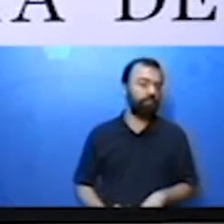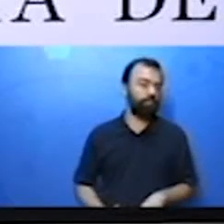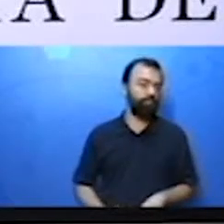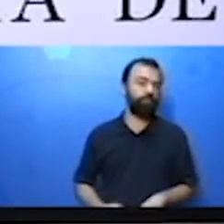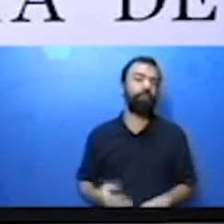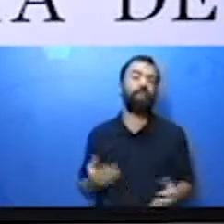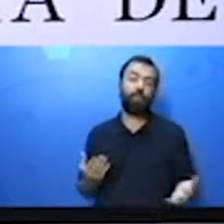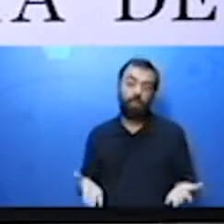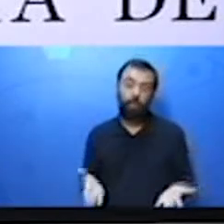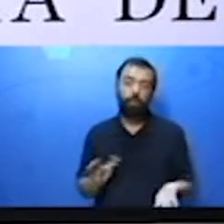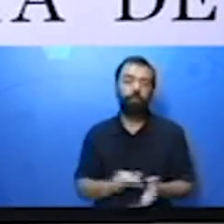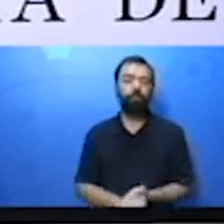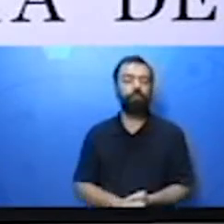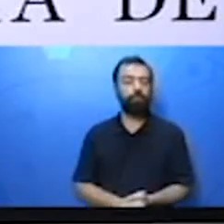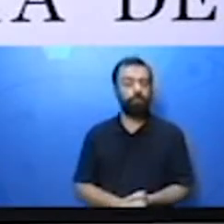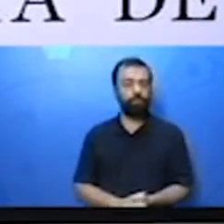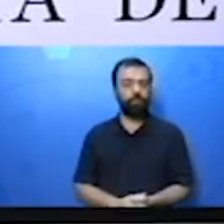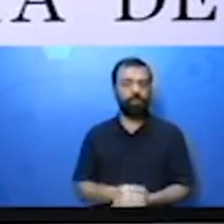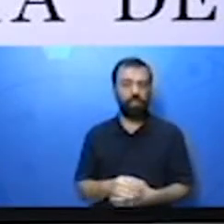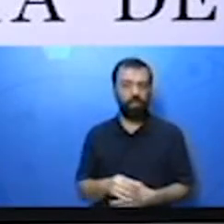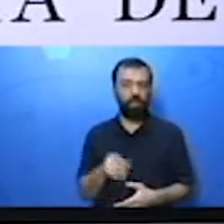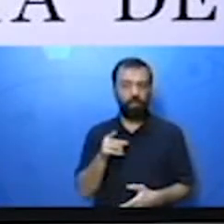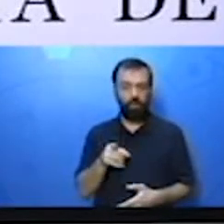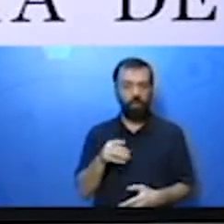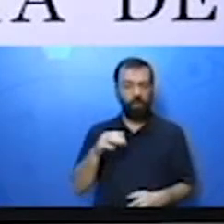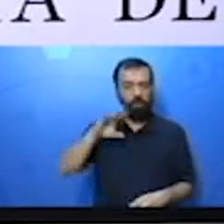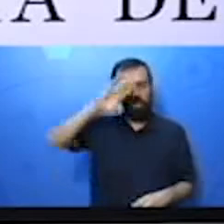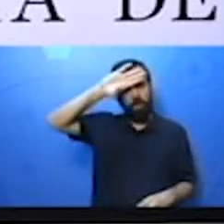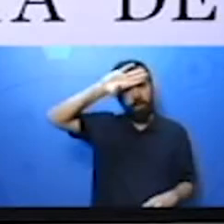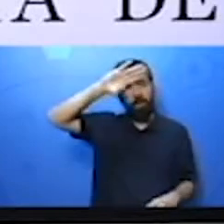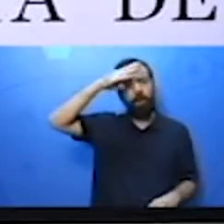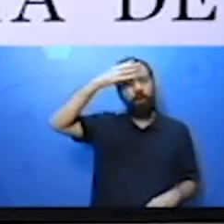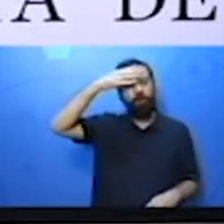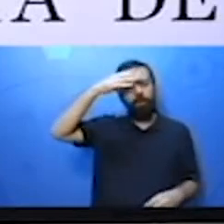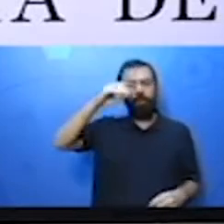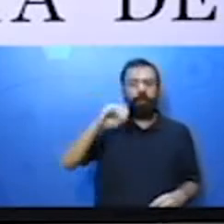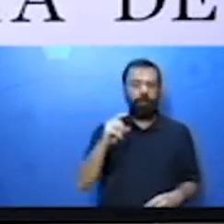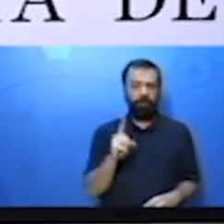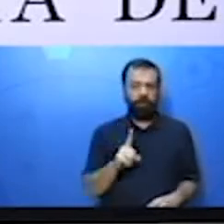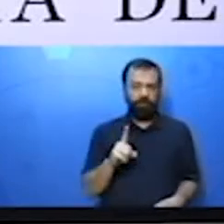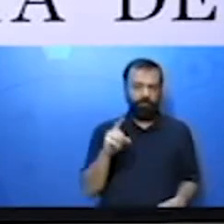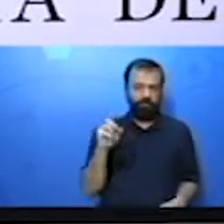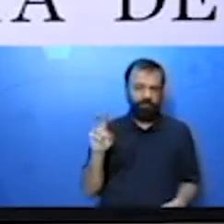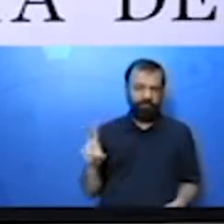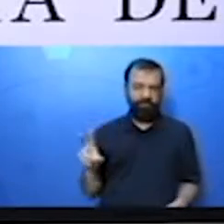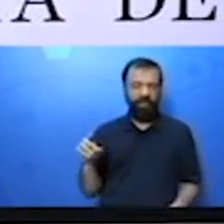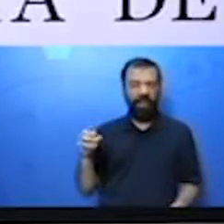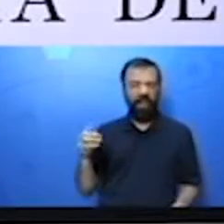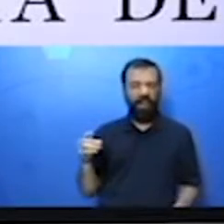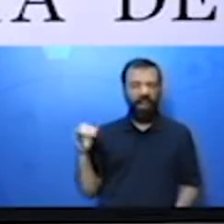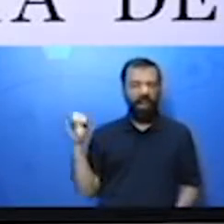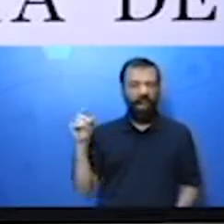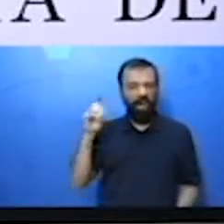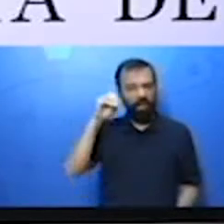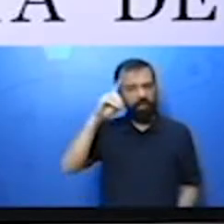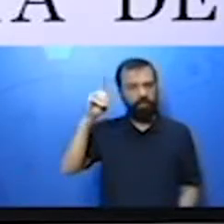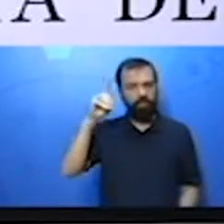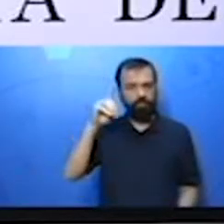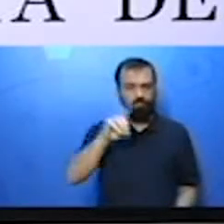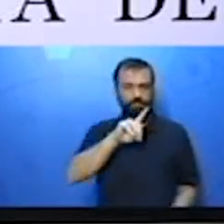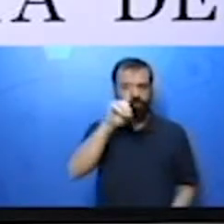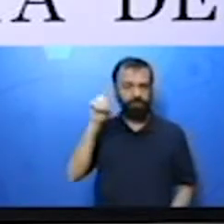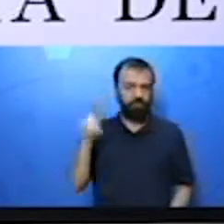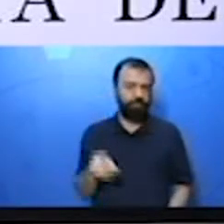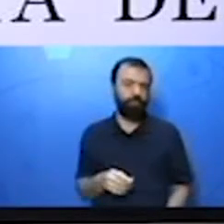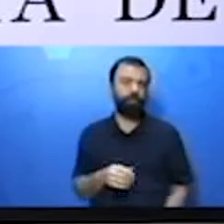Sendo assim, se apresentar febre por 1 ou 2 dias, tosse, coriza, né,